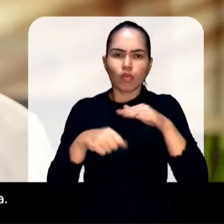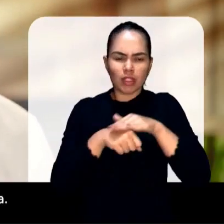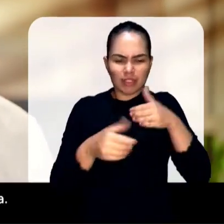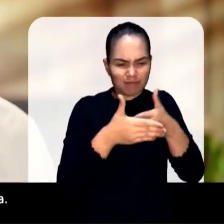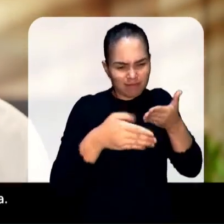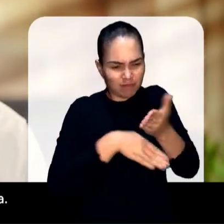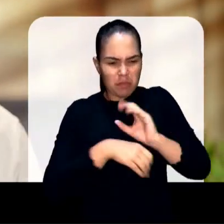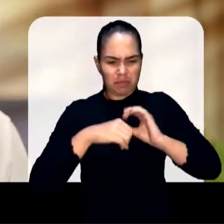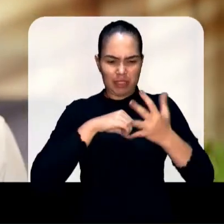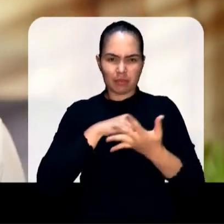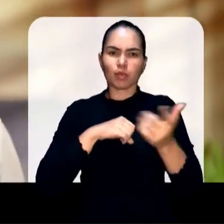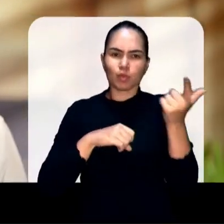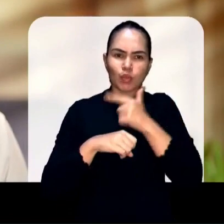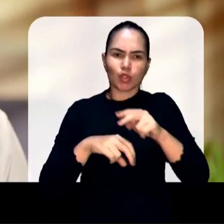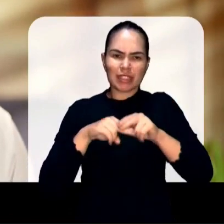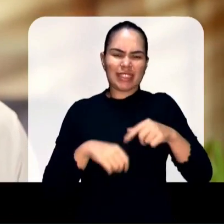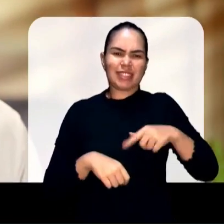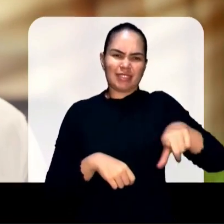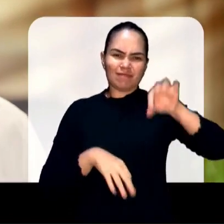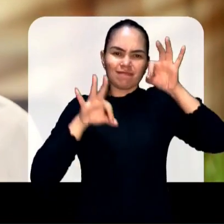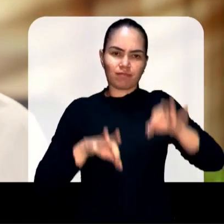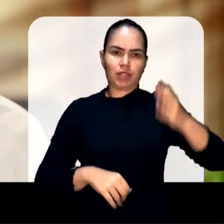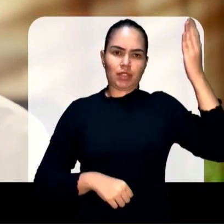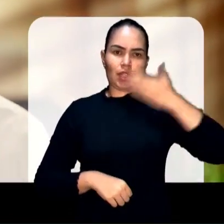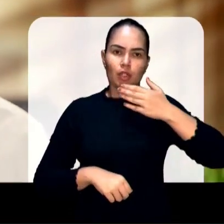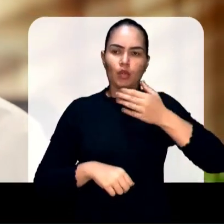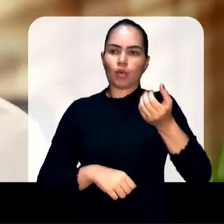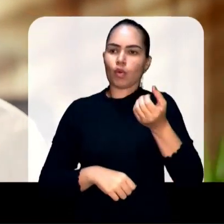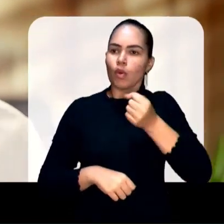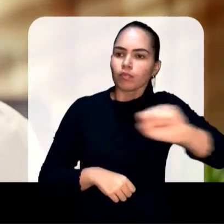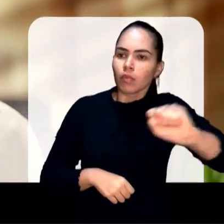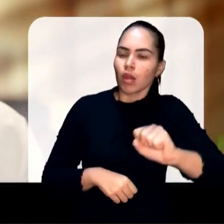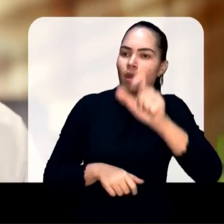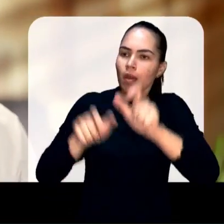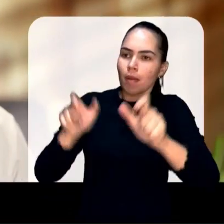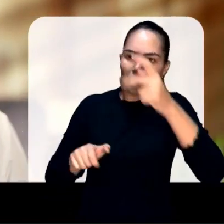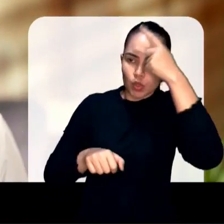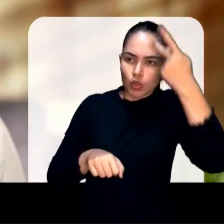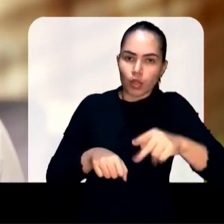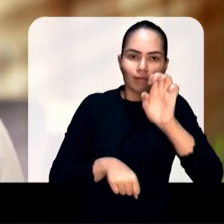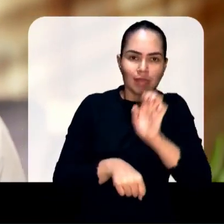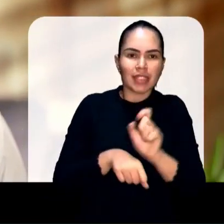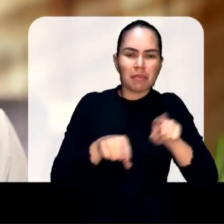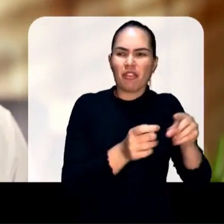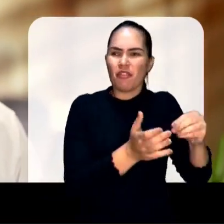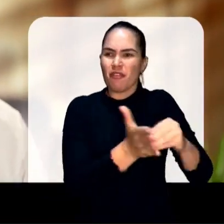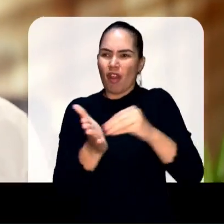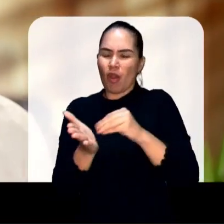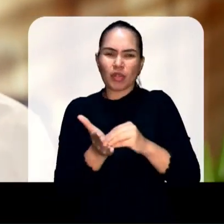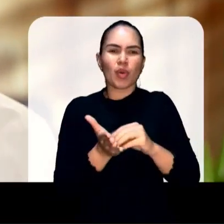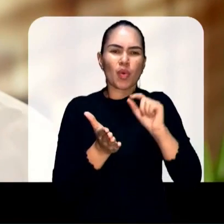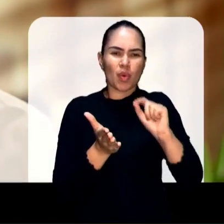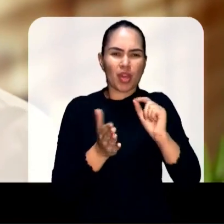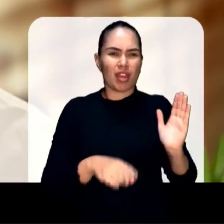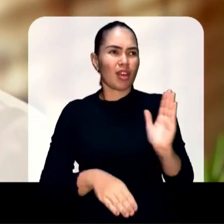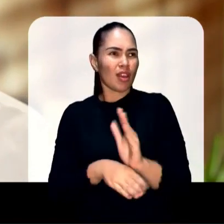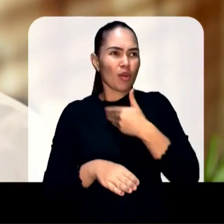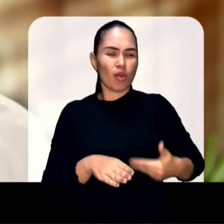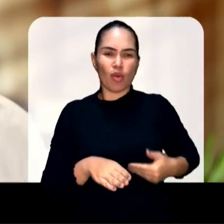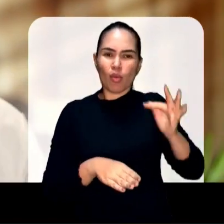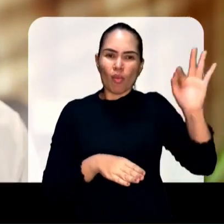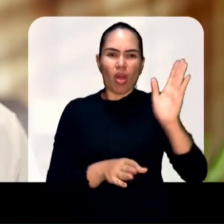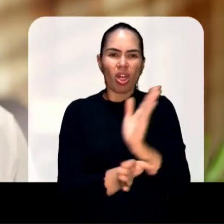diálogo que enfrentei a pandemia. Precisei tomar decisões duras para proteger a vida dos cearenses e superar a falta de preparo